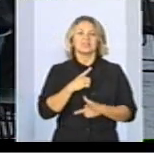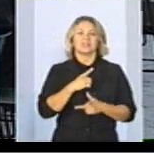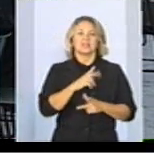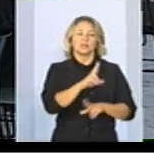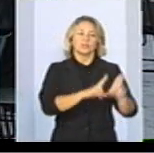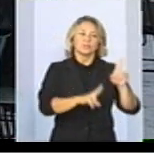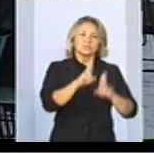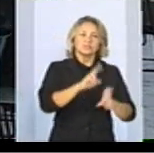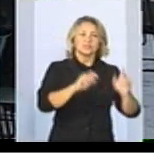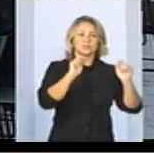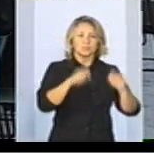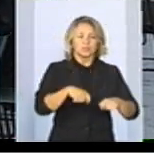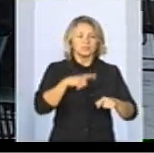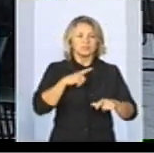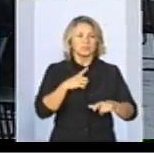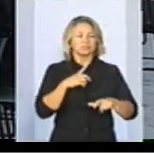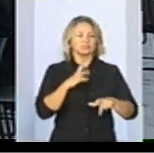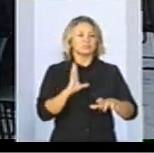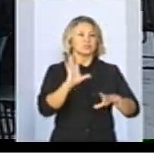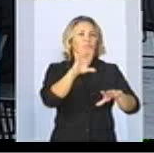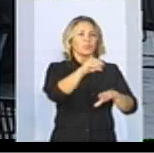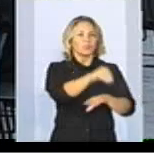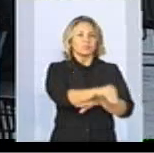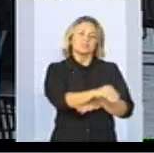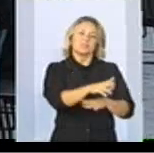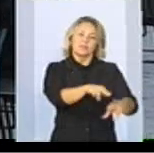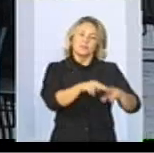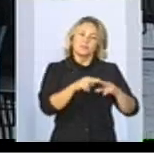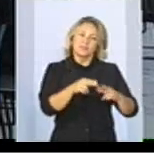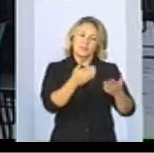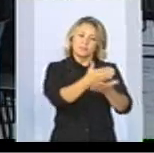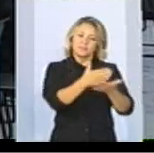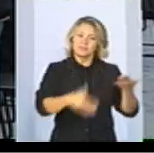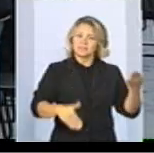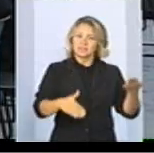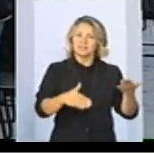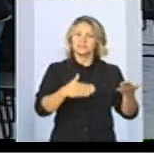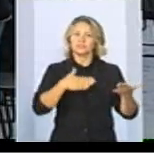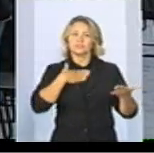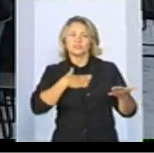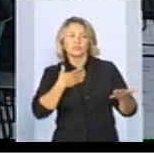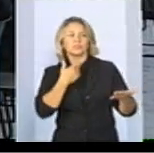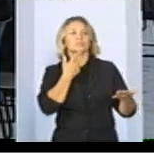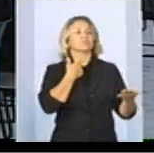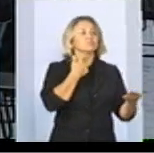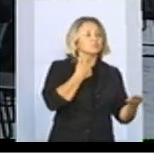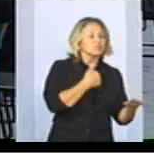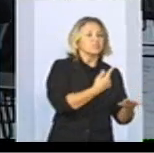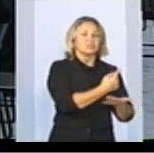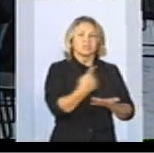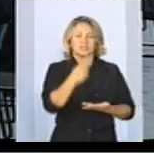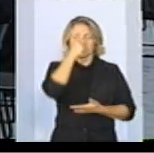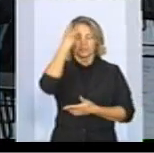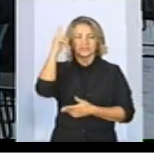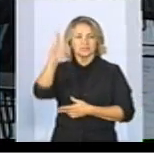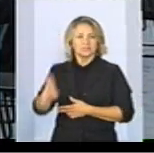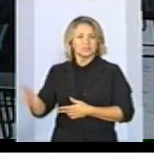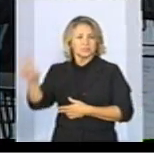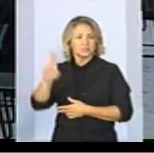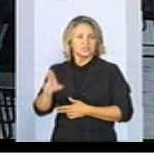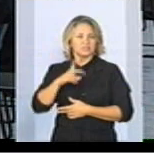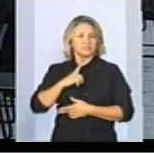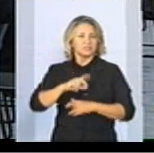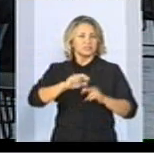racionais tenderão a se concentrar na metade do espectro de gostos do consumidor, em vez de prover uma gama diversa